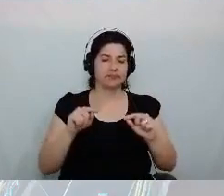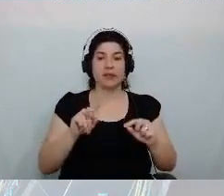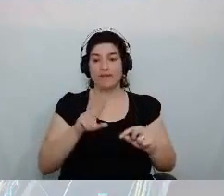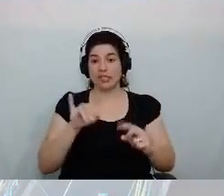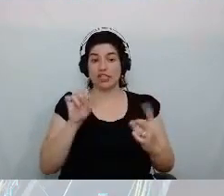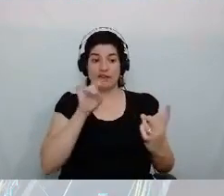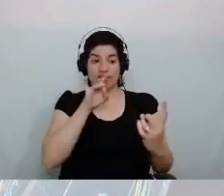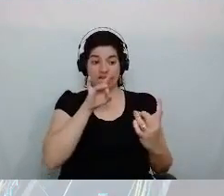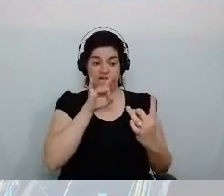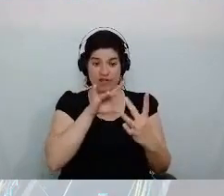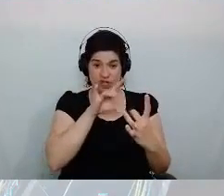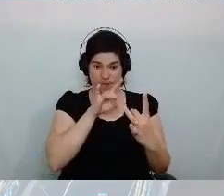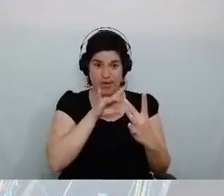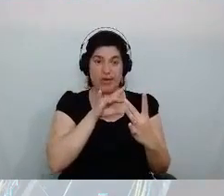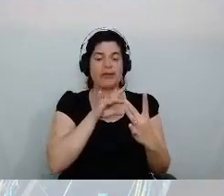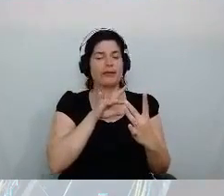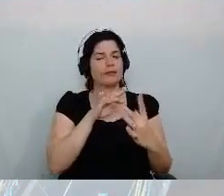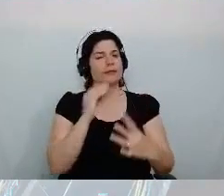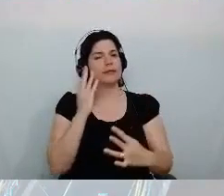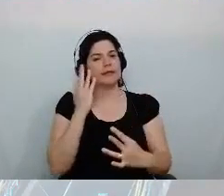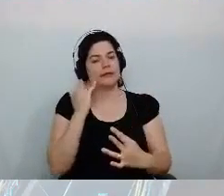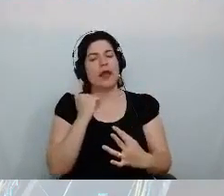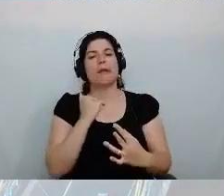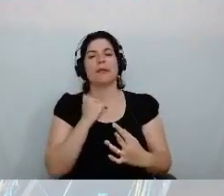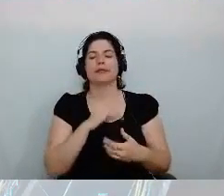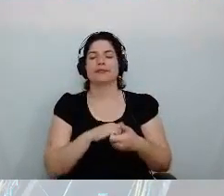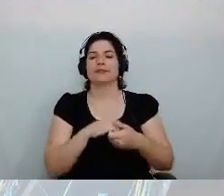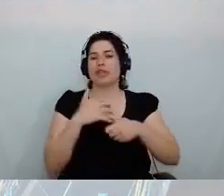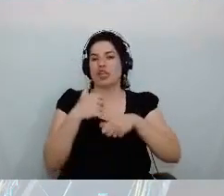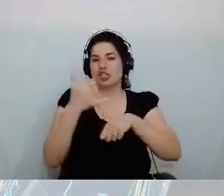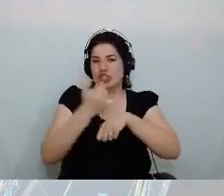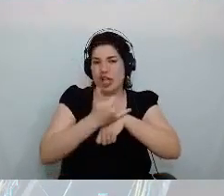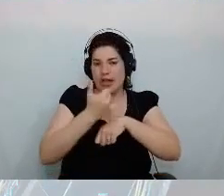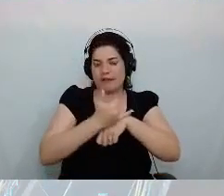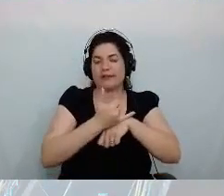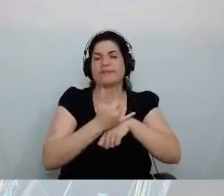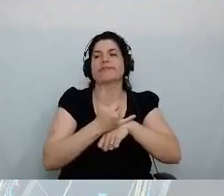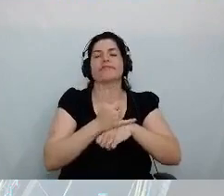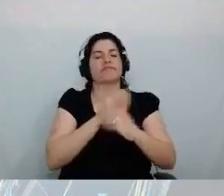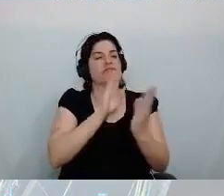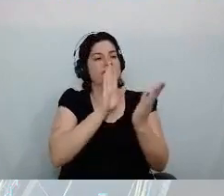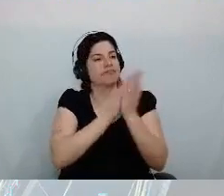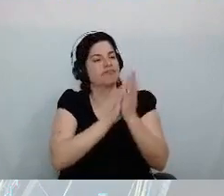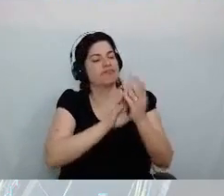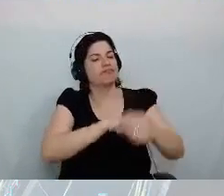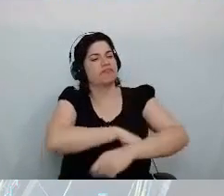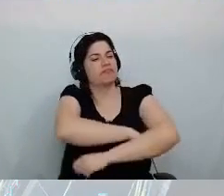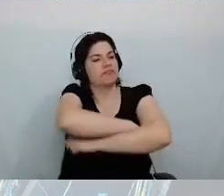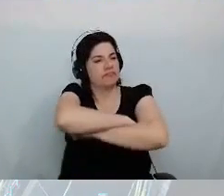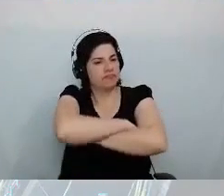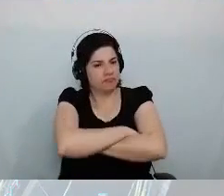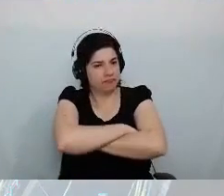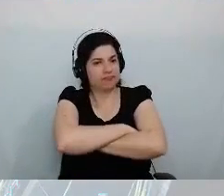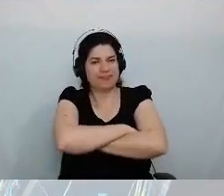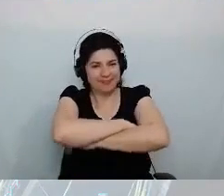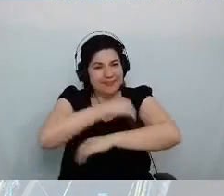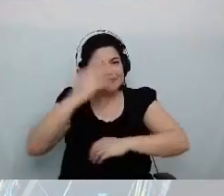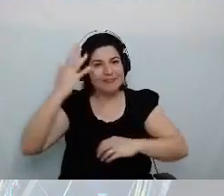alguém, sabe aquela do chefe, né? Você vai lá e cruza o braço, não tem esse rolê?